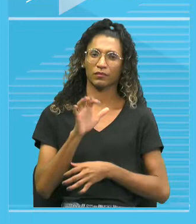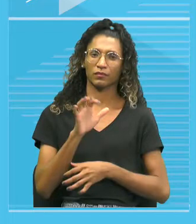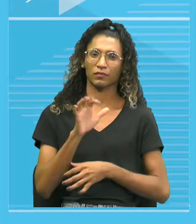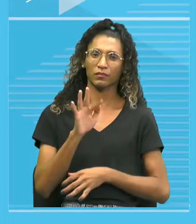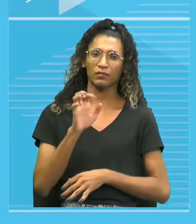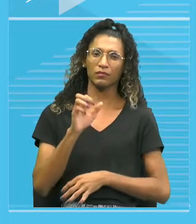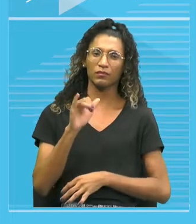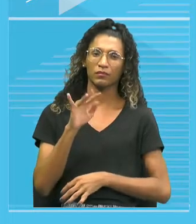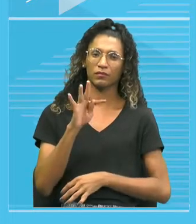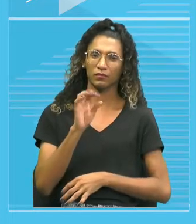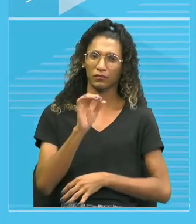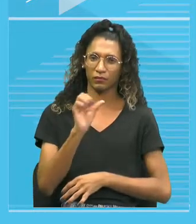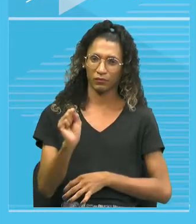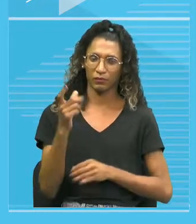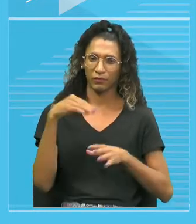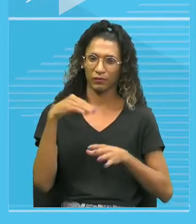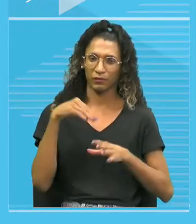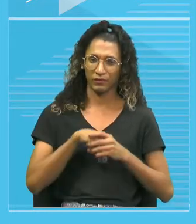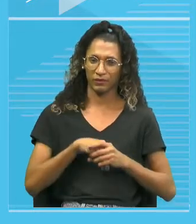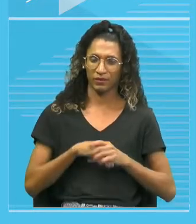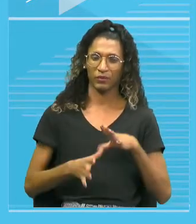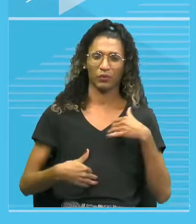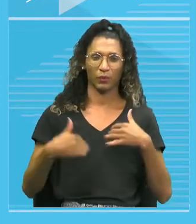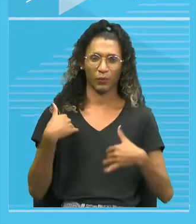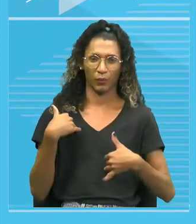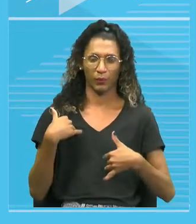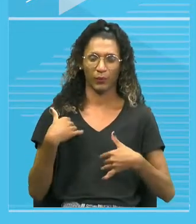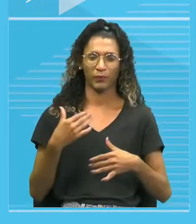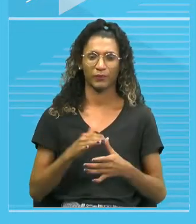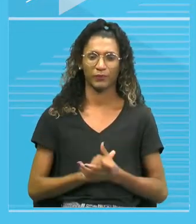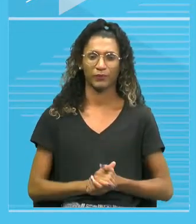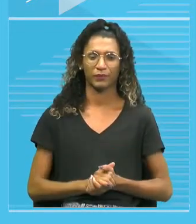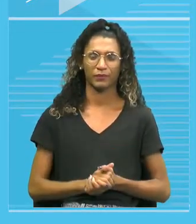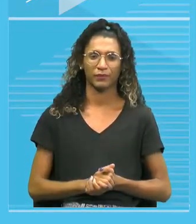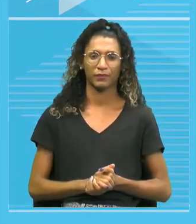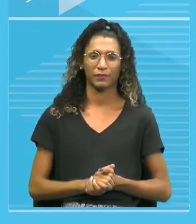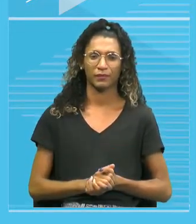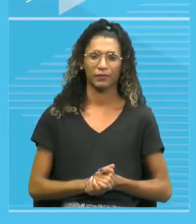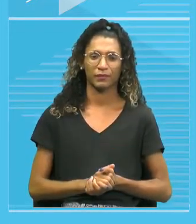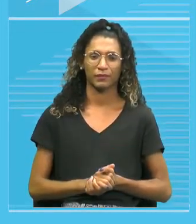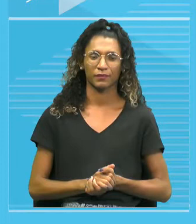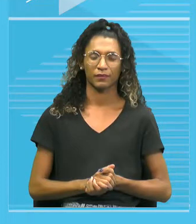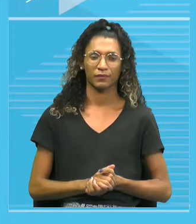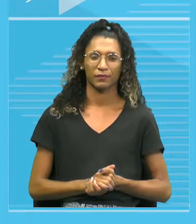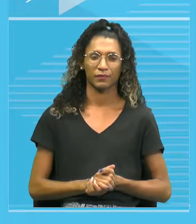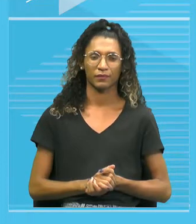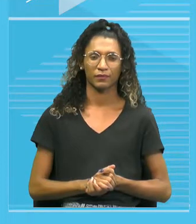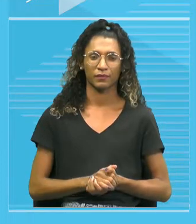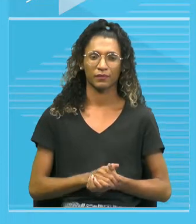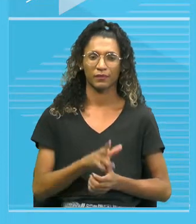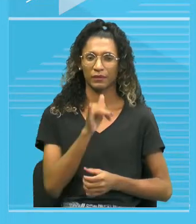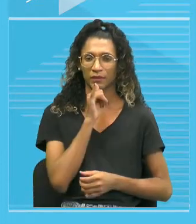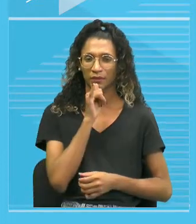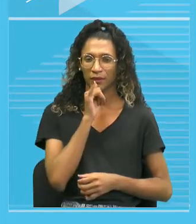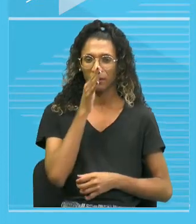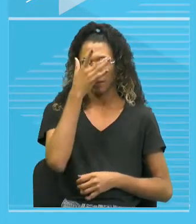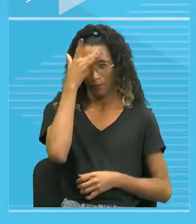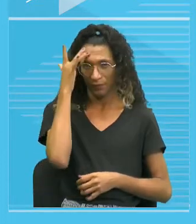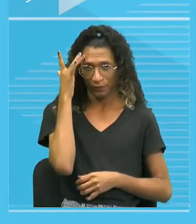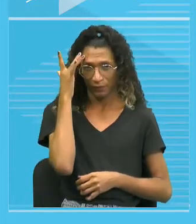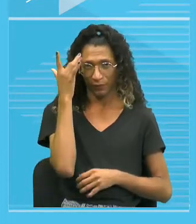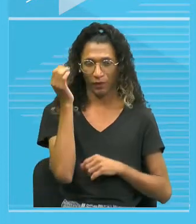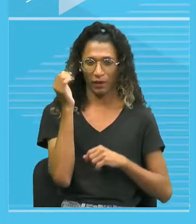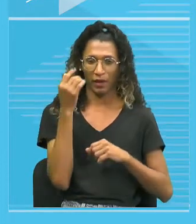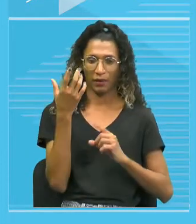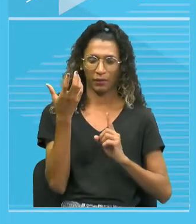sua fisiologia. Vamos pegar aqui um exemplo. O indivíduo pegou uma alta dose de